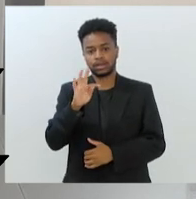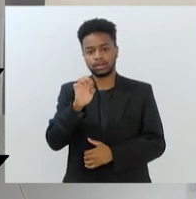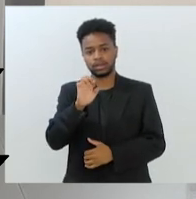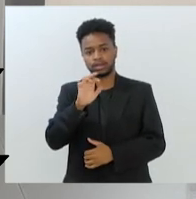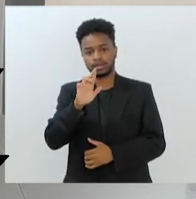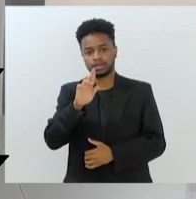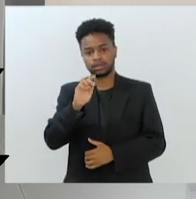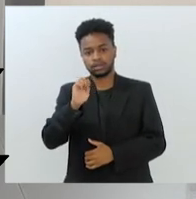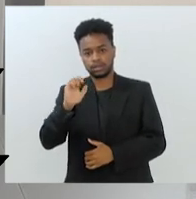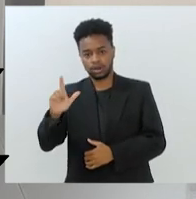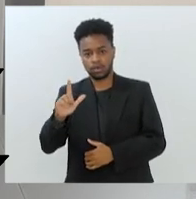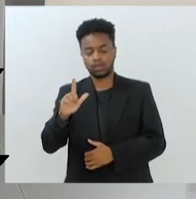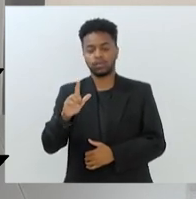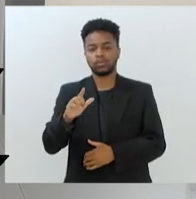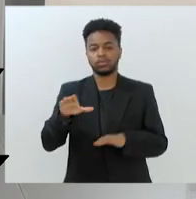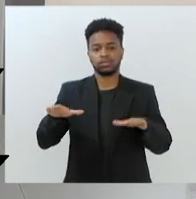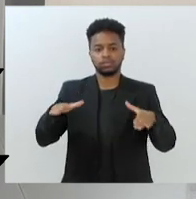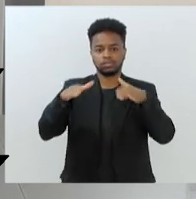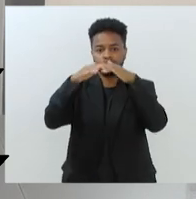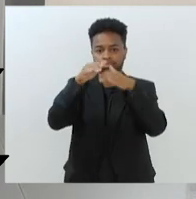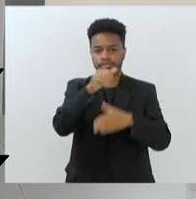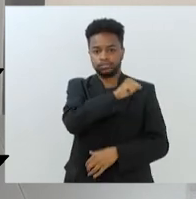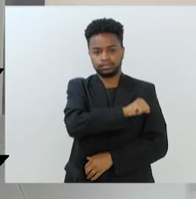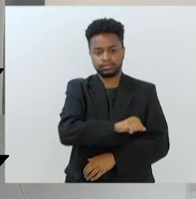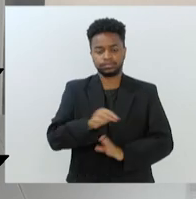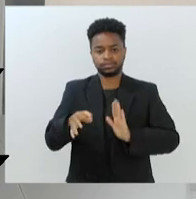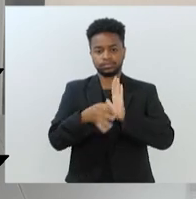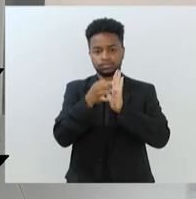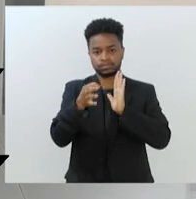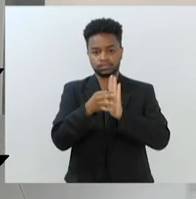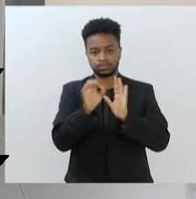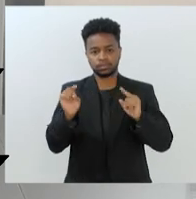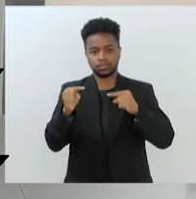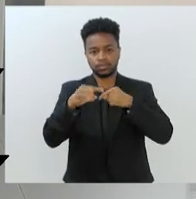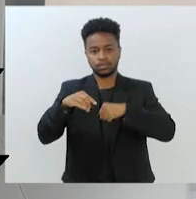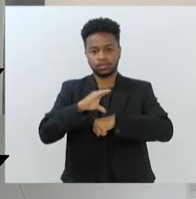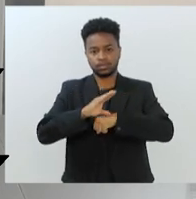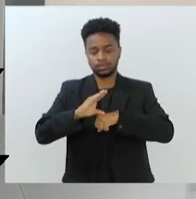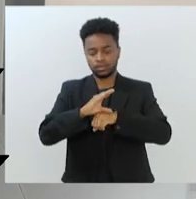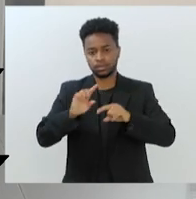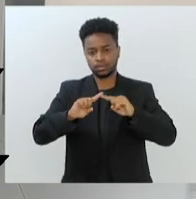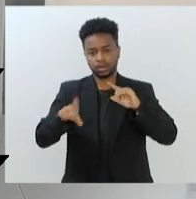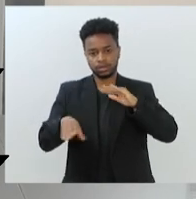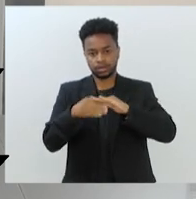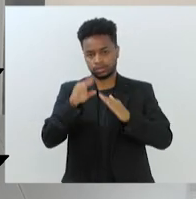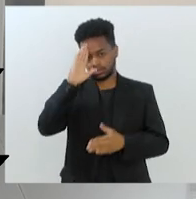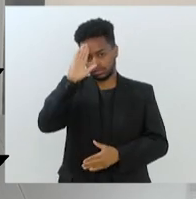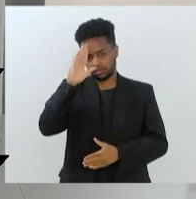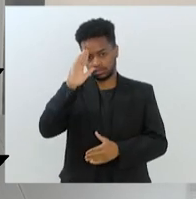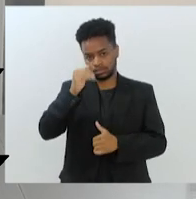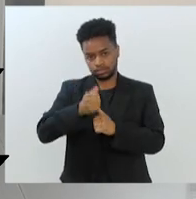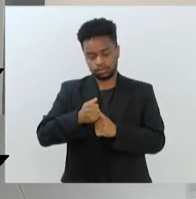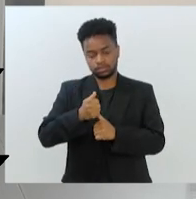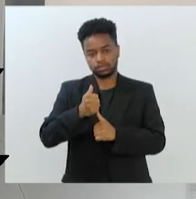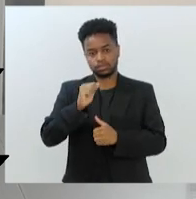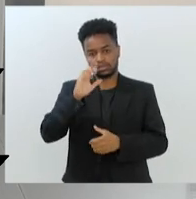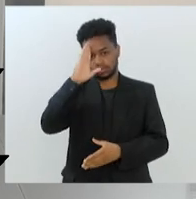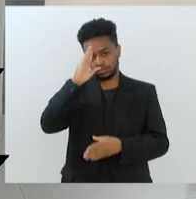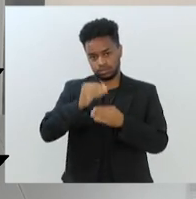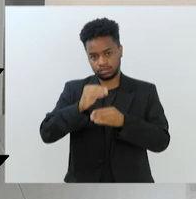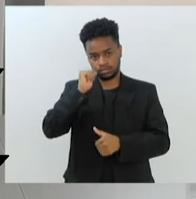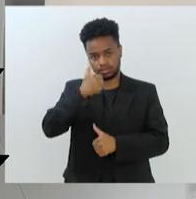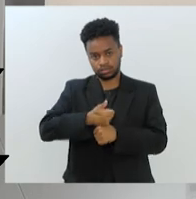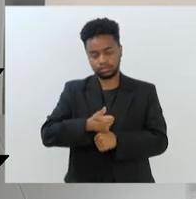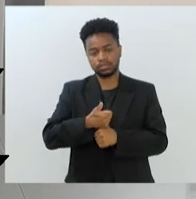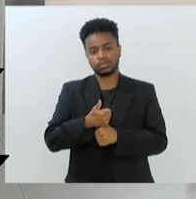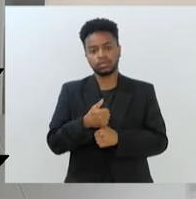Janeiro. O parecer do deputado Delaroli é pela constitucionalidade com emendas, concluindo por substitutivo. Em discussão. Olha só. Para